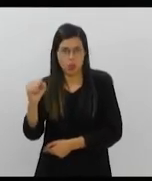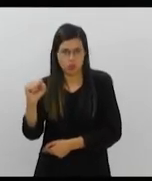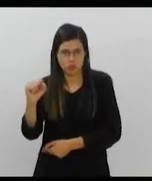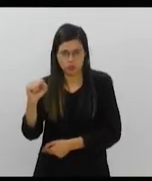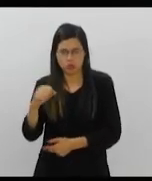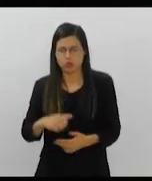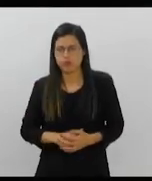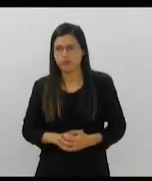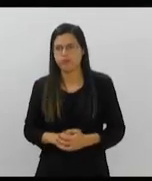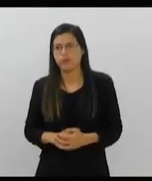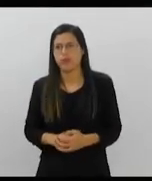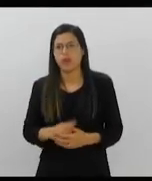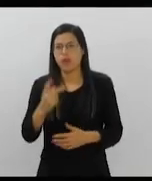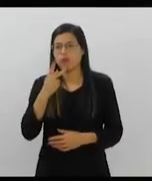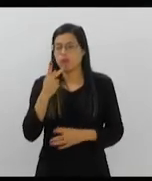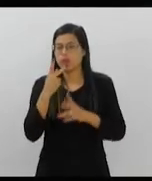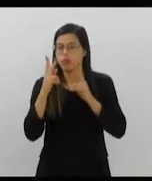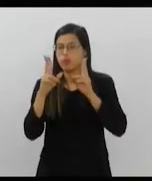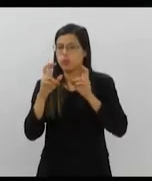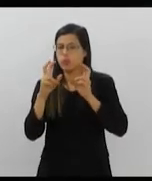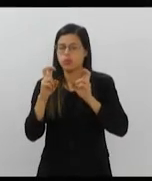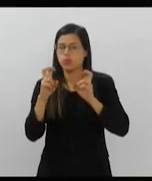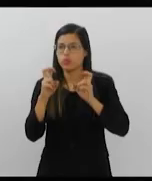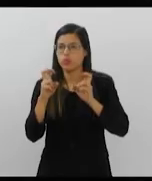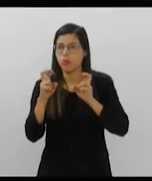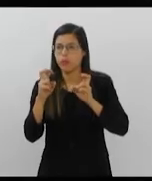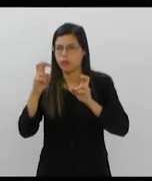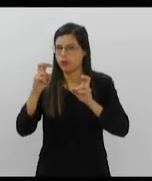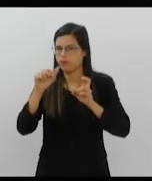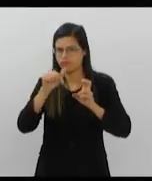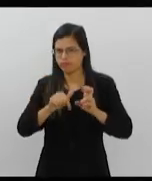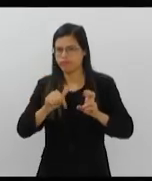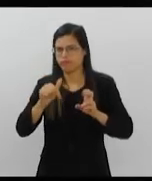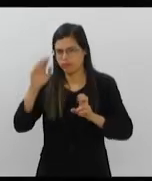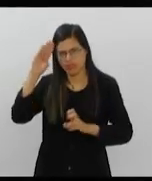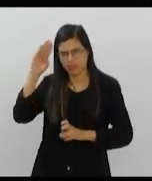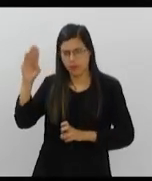falar sobre especificamente essa questão.